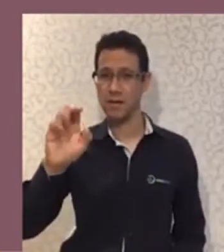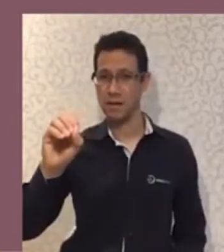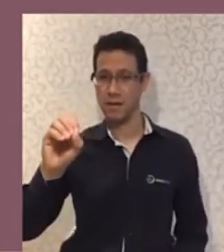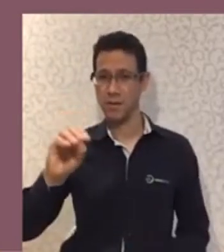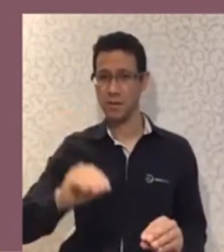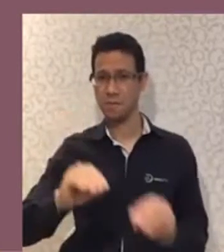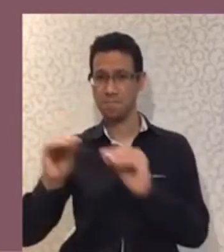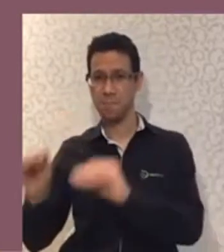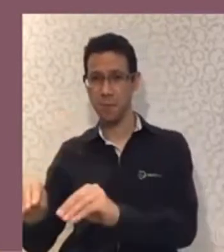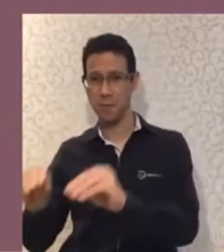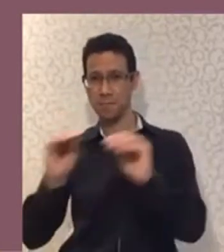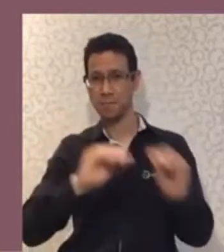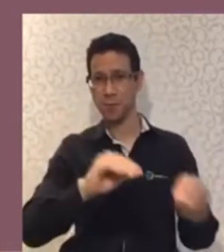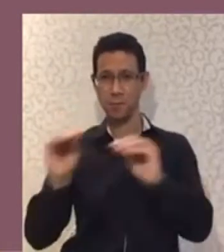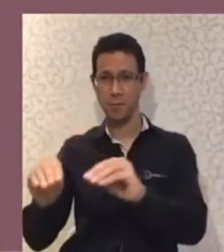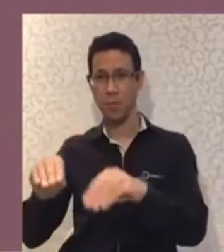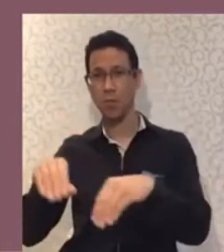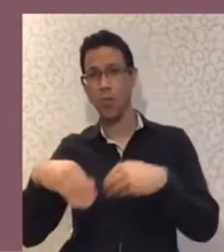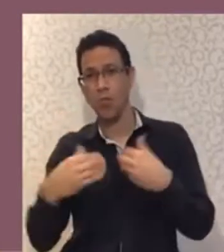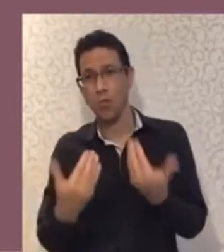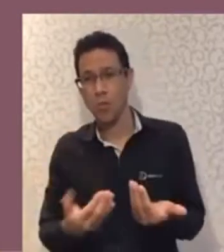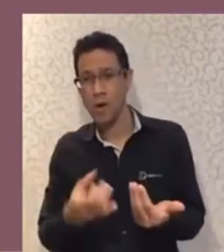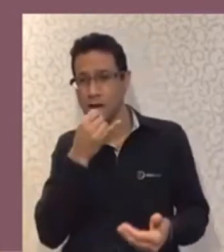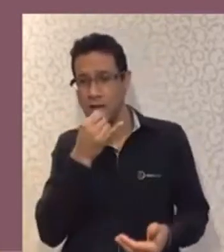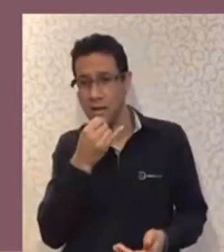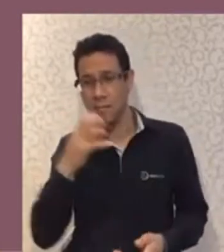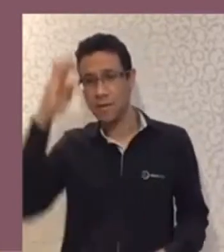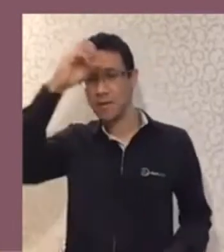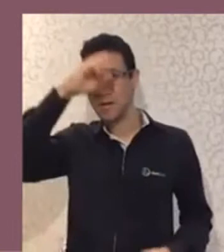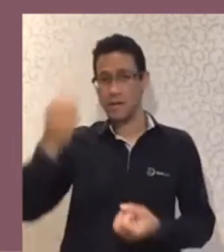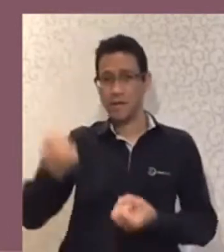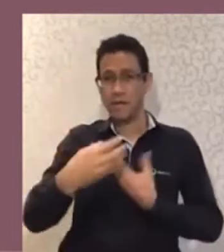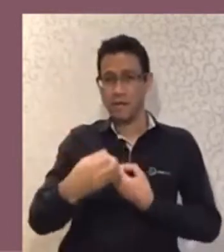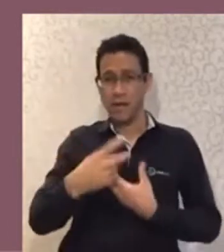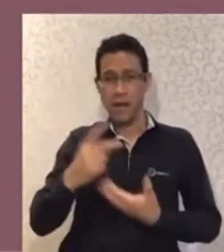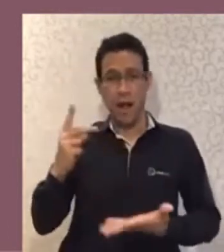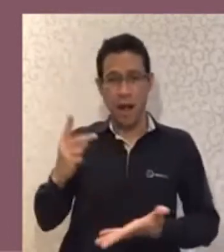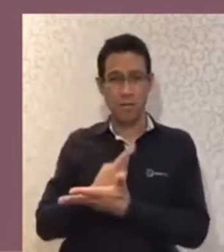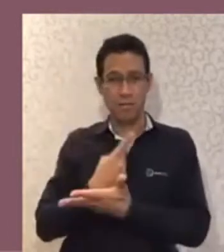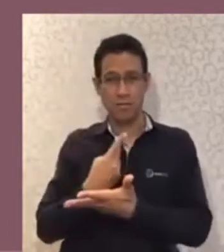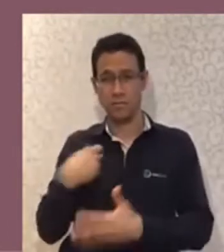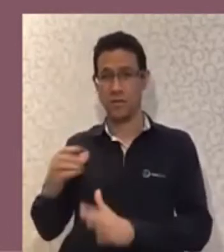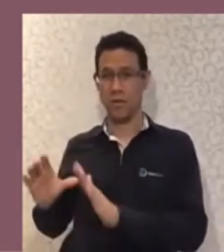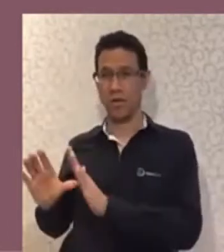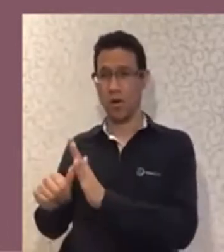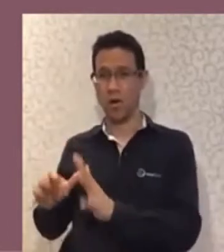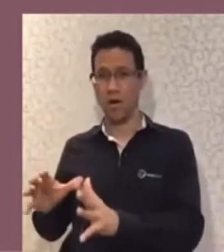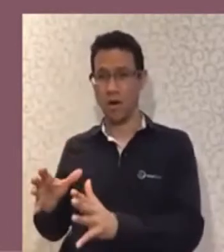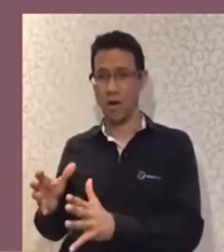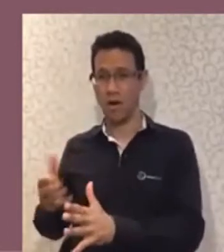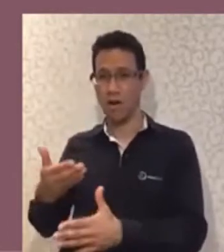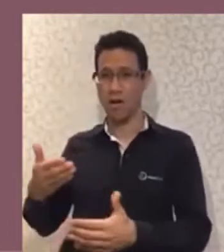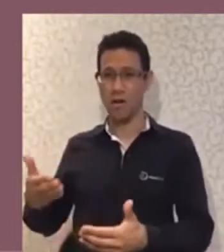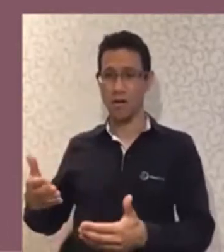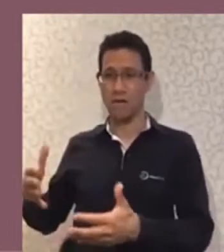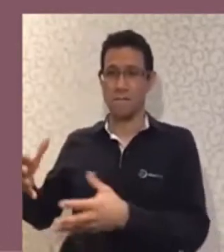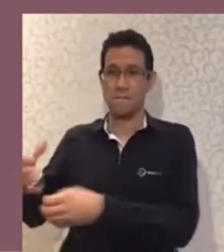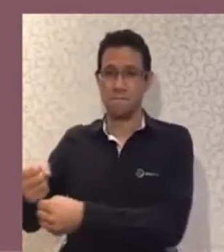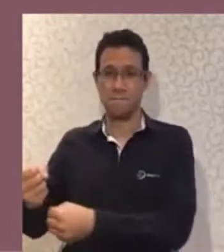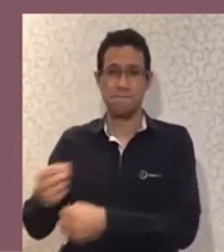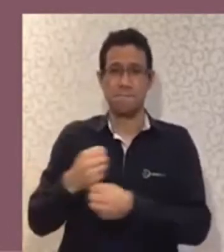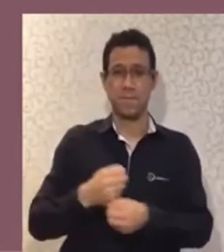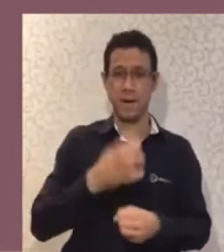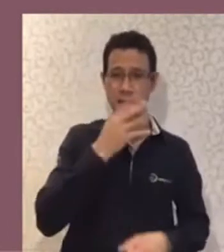pessoas que roubavam crianças e que faziam... E eles aprendem isso, a